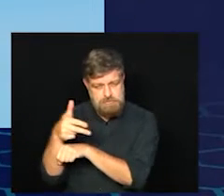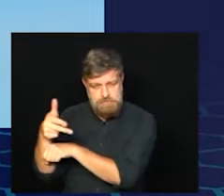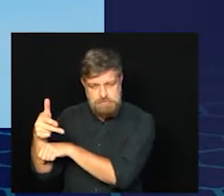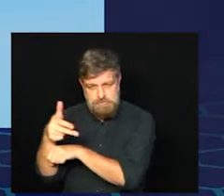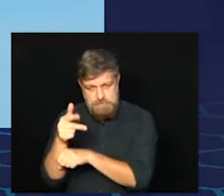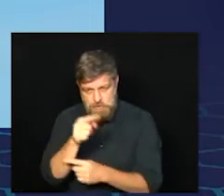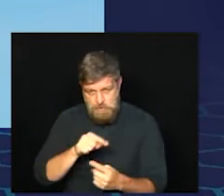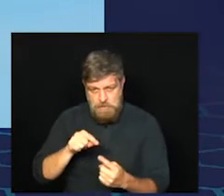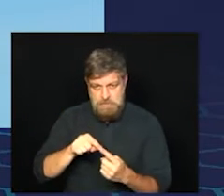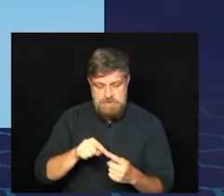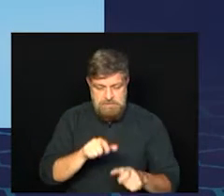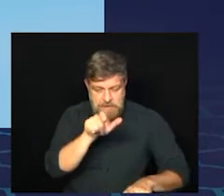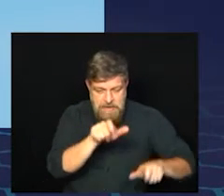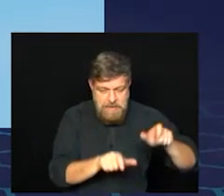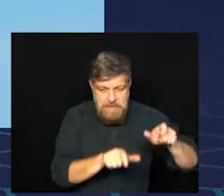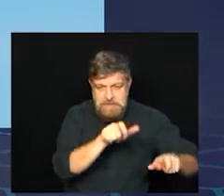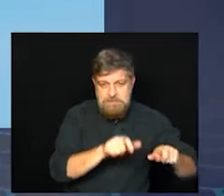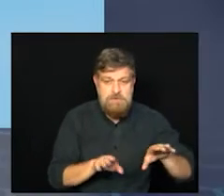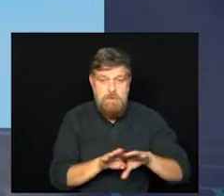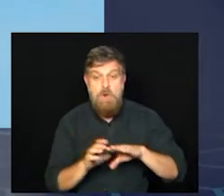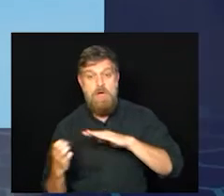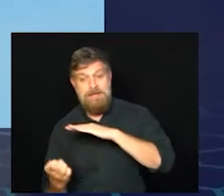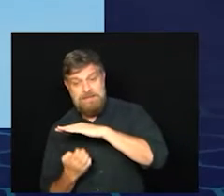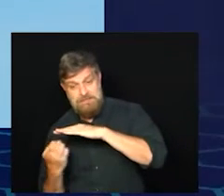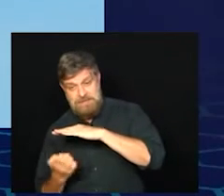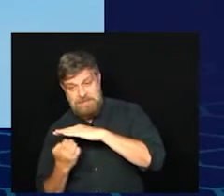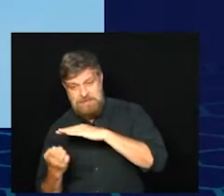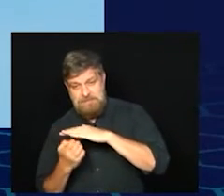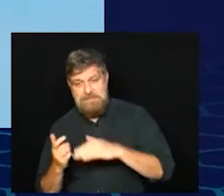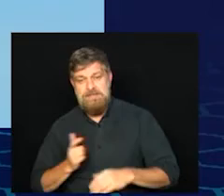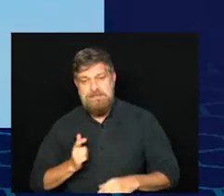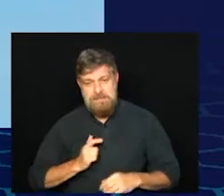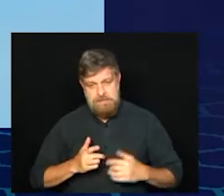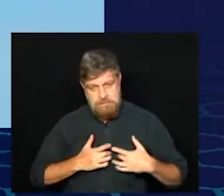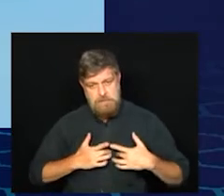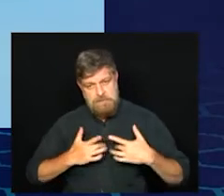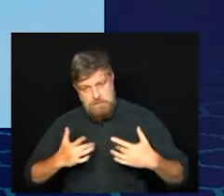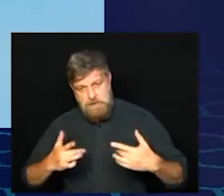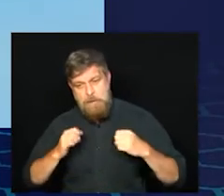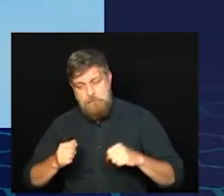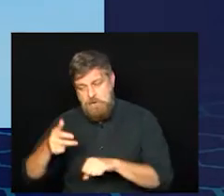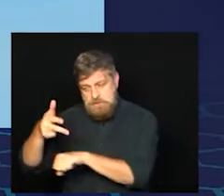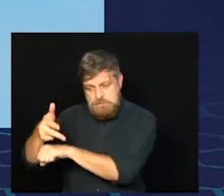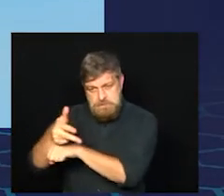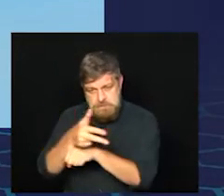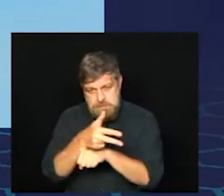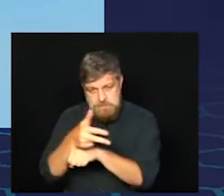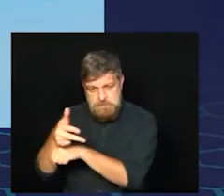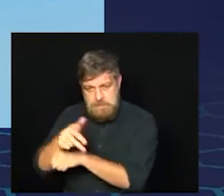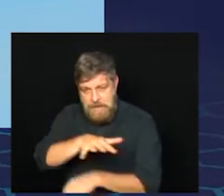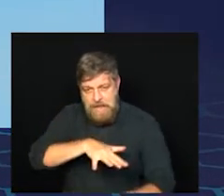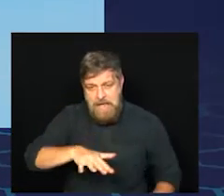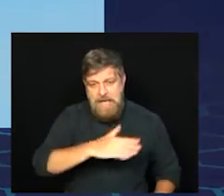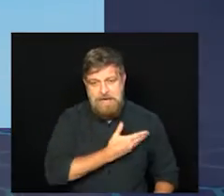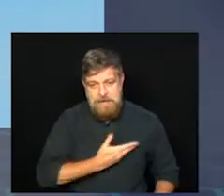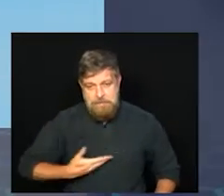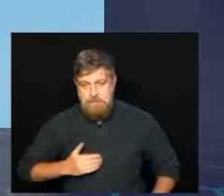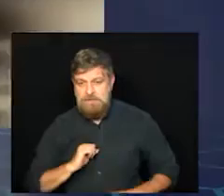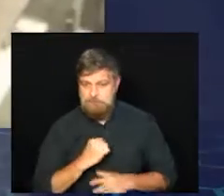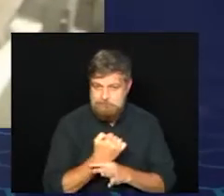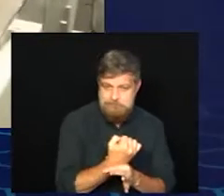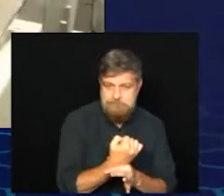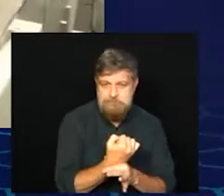para permitir às pessoas ou às empresas disponibilizarem as câmeras para os órgãos de segurança